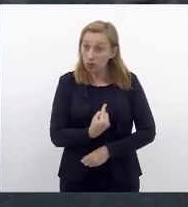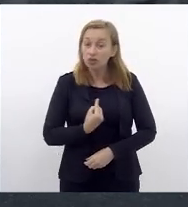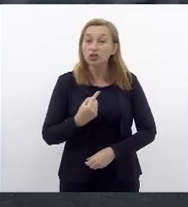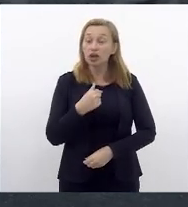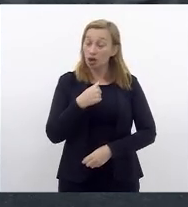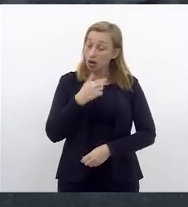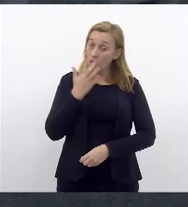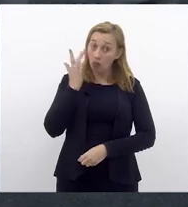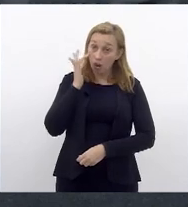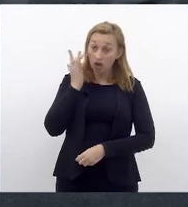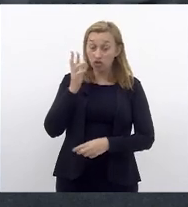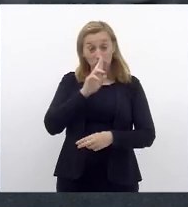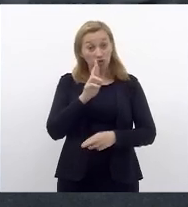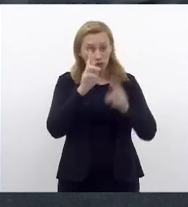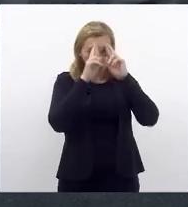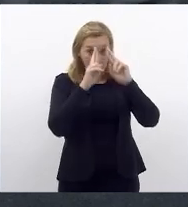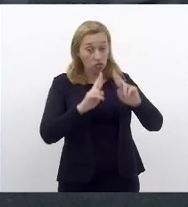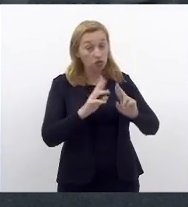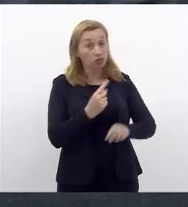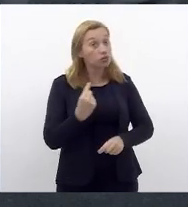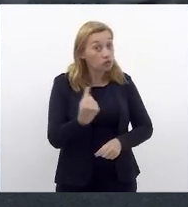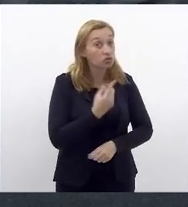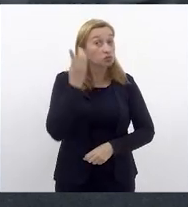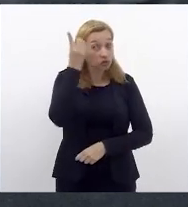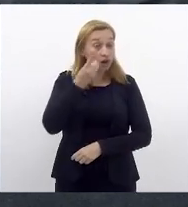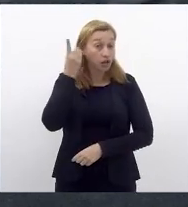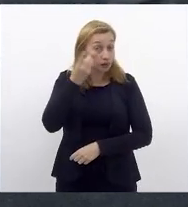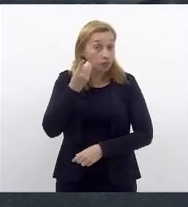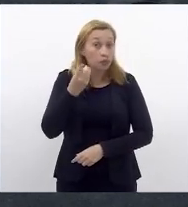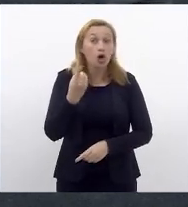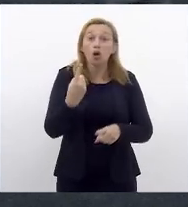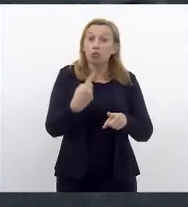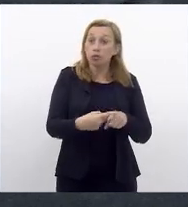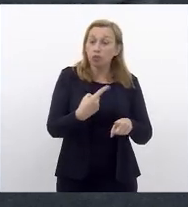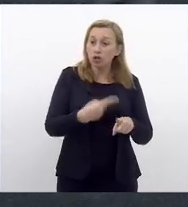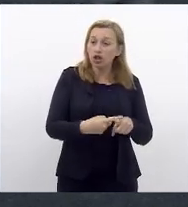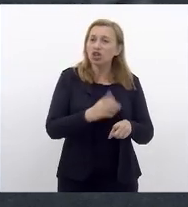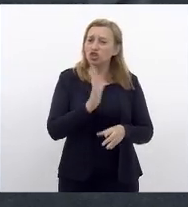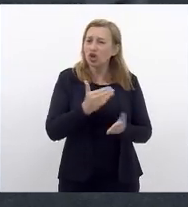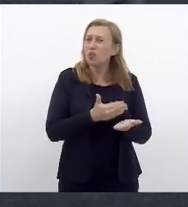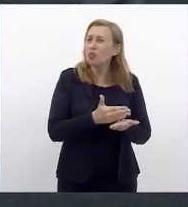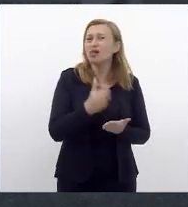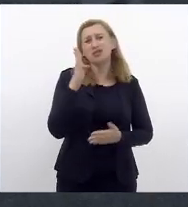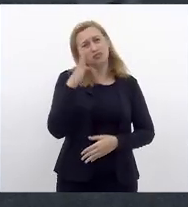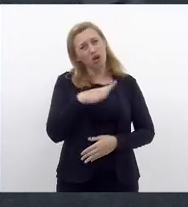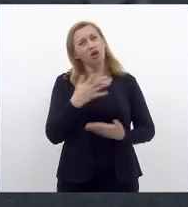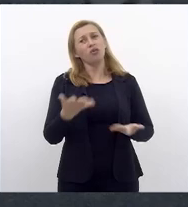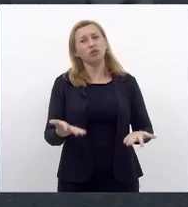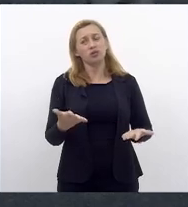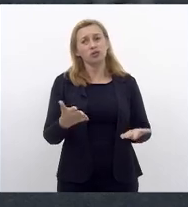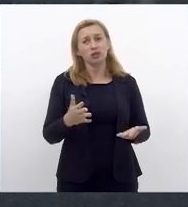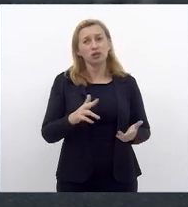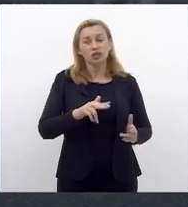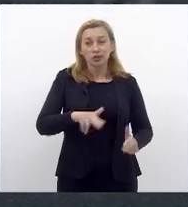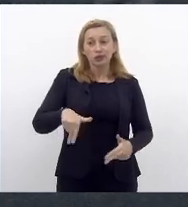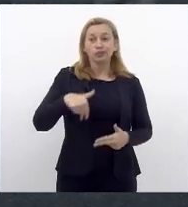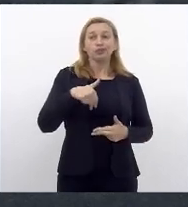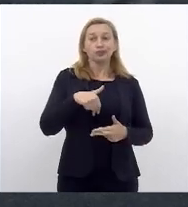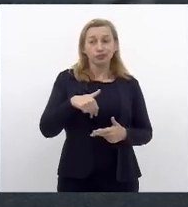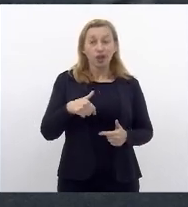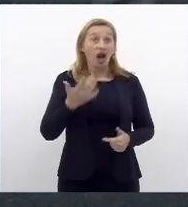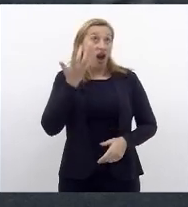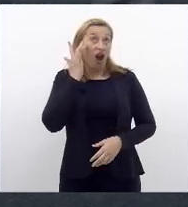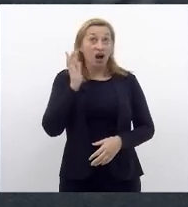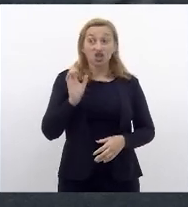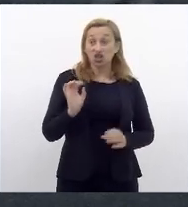absoluto desrespeito a esse parlamento, além do que já começa muito mal aqueles que sobem no salto alto e acham